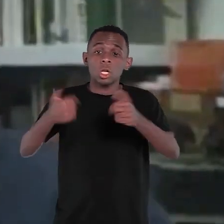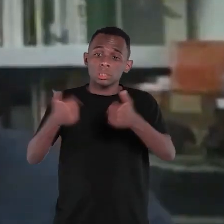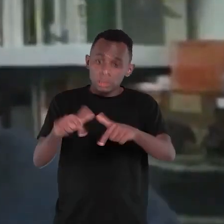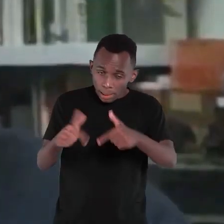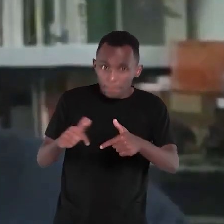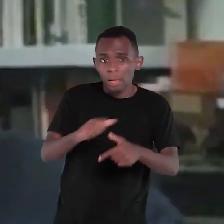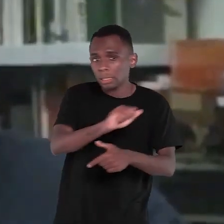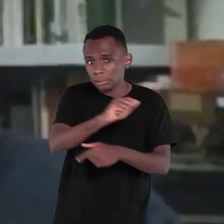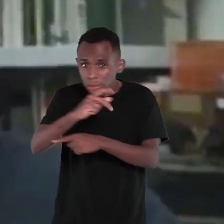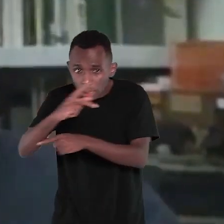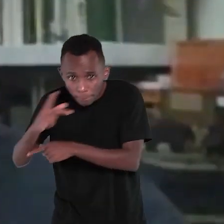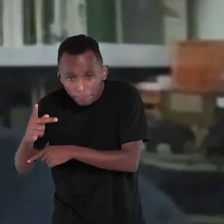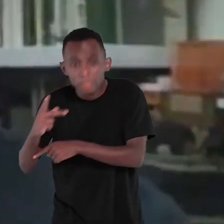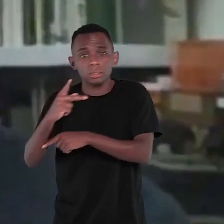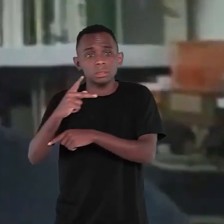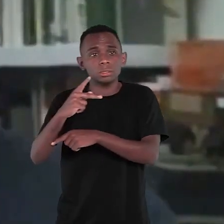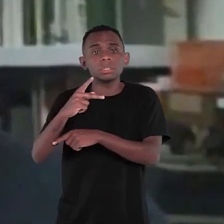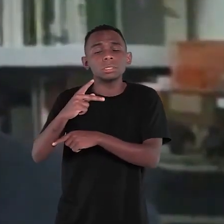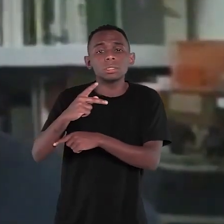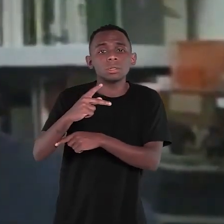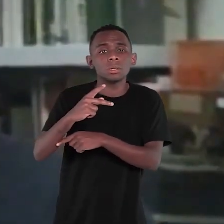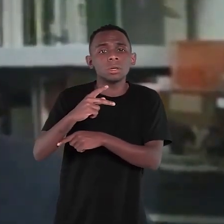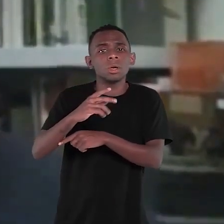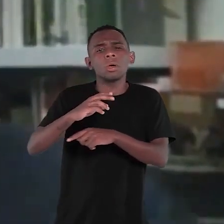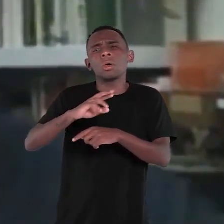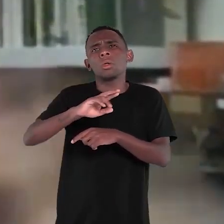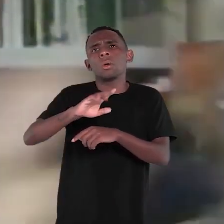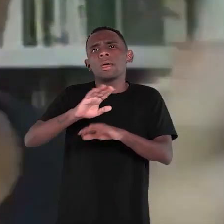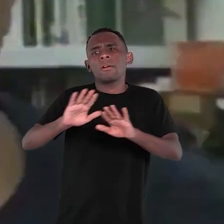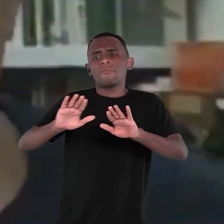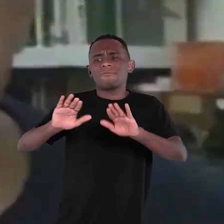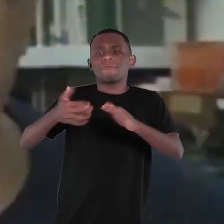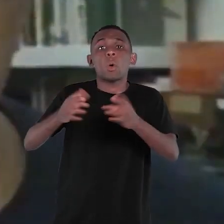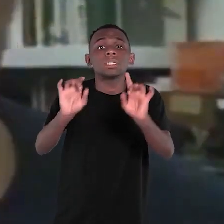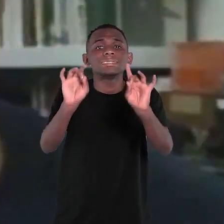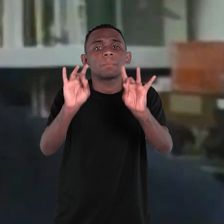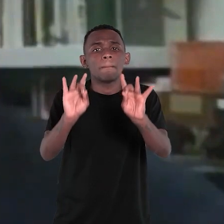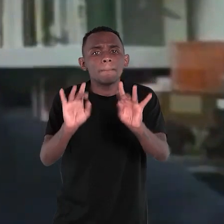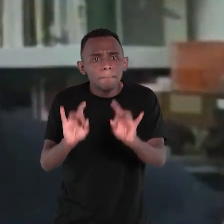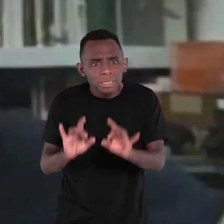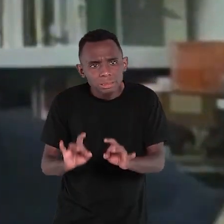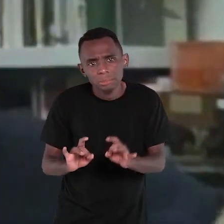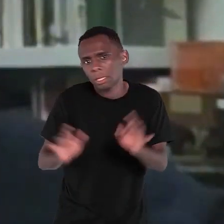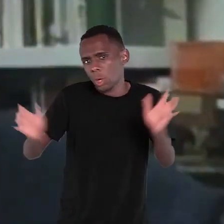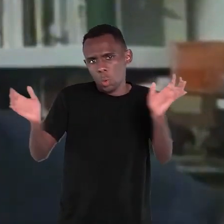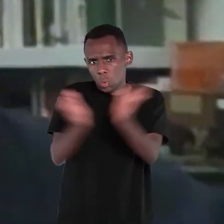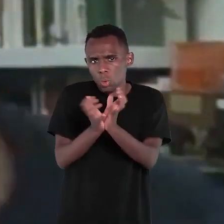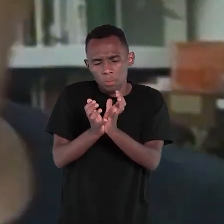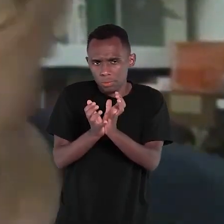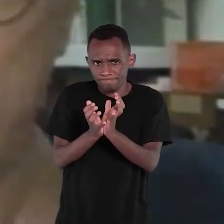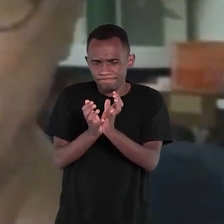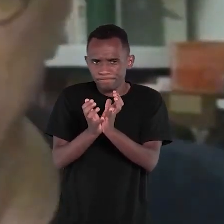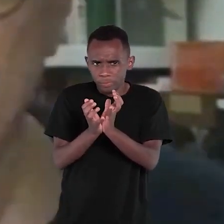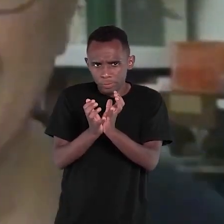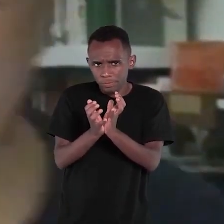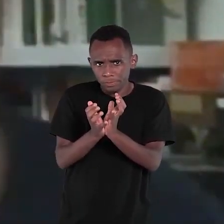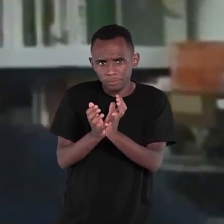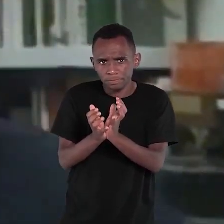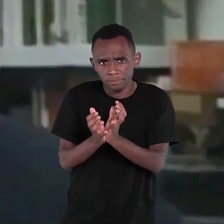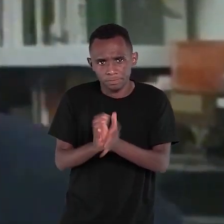trabalha a questão da programação não no sentido de fazer uma programação especial para grupos